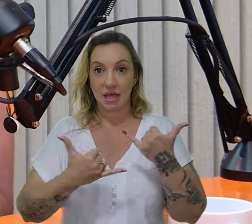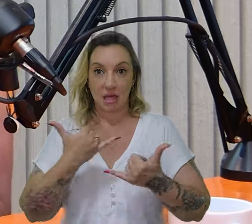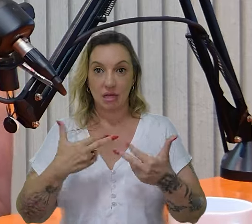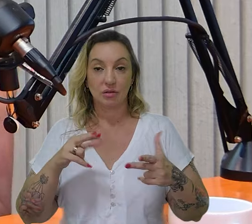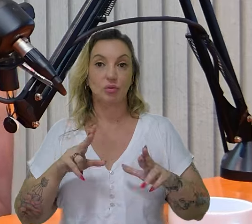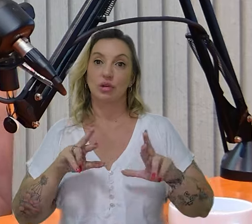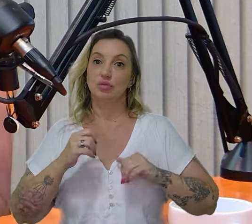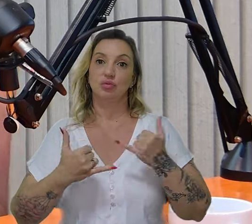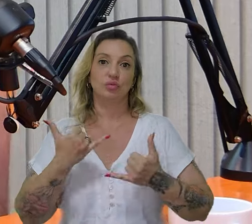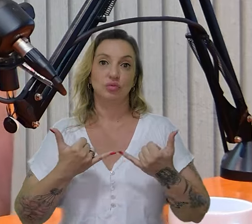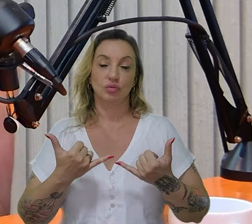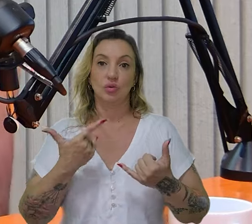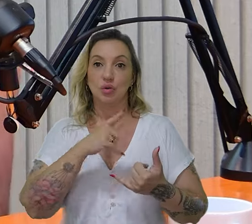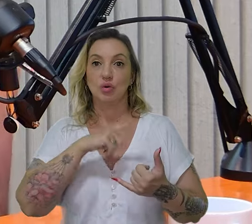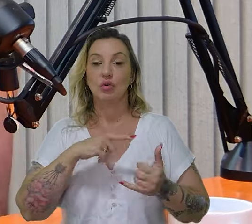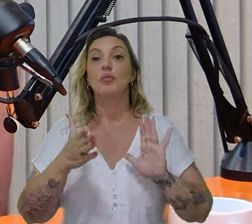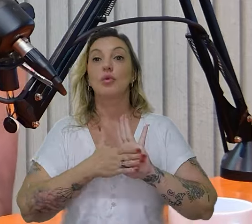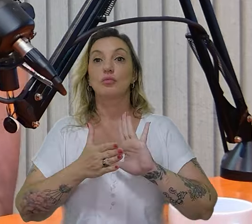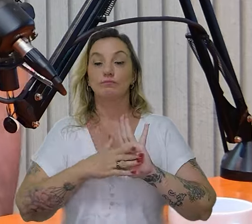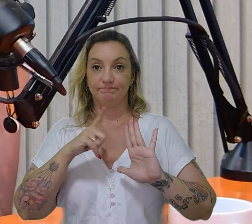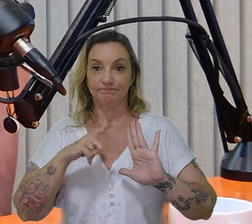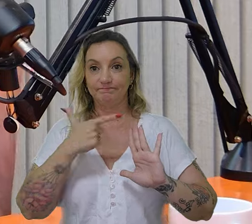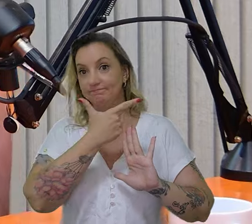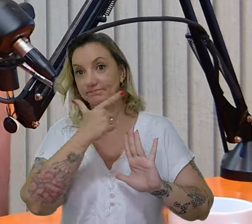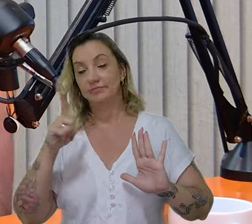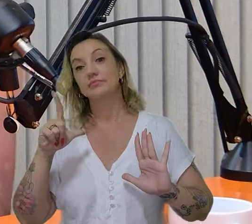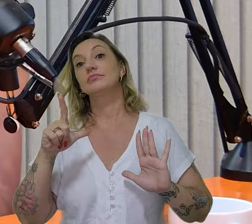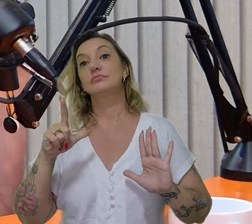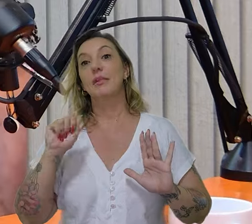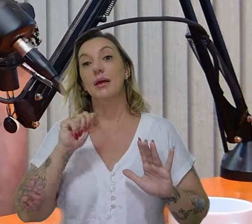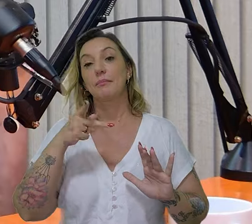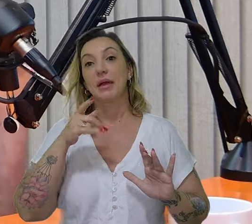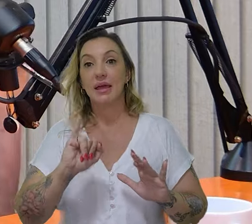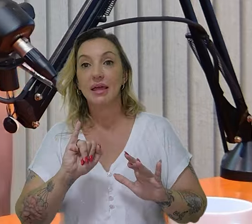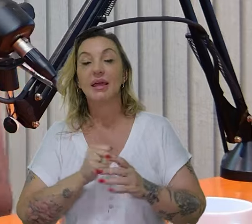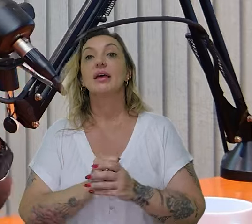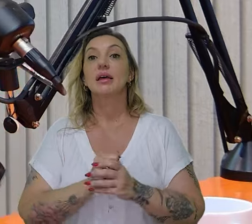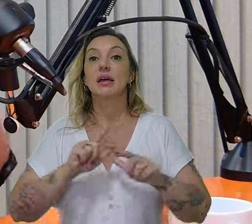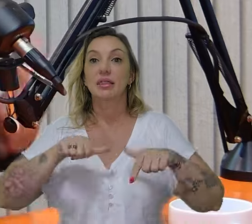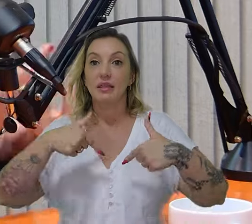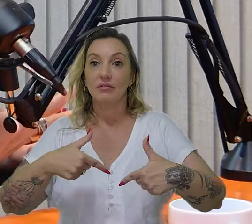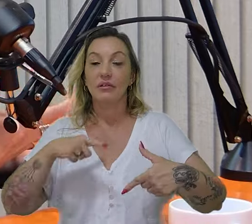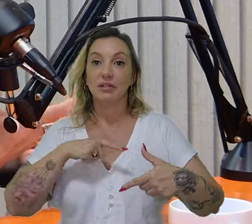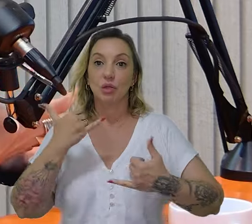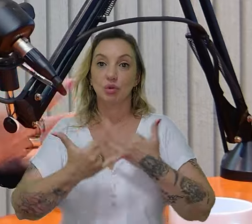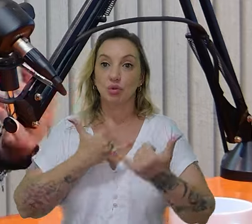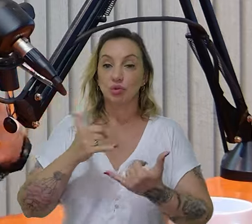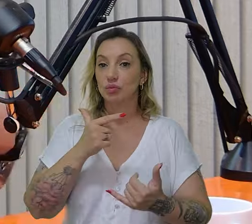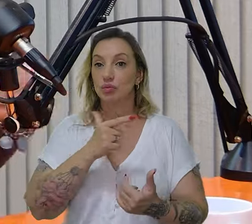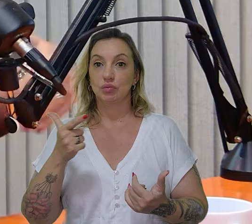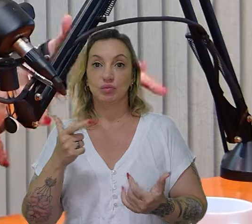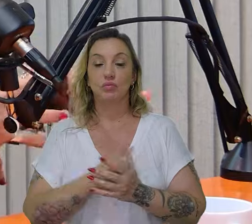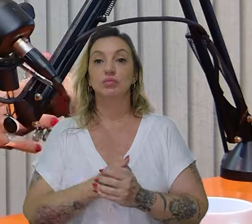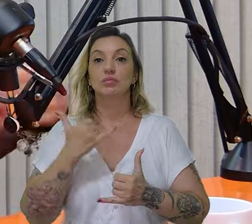um jogo ele tem outros propósitos ele tem outras apis ele tem outras interfaces que um jogo não tem o